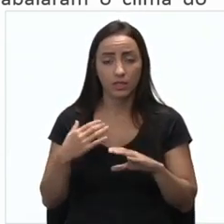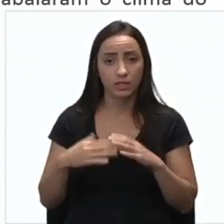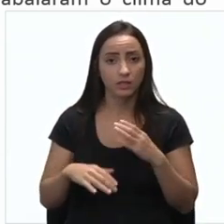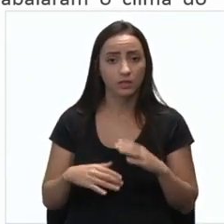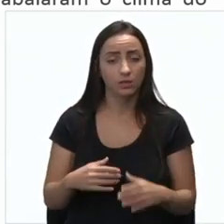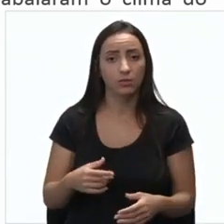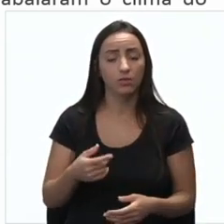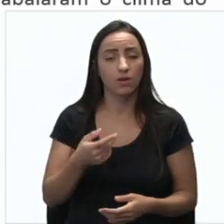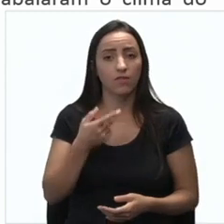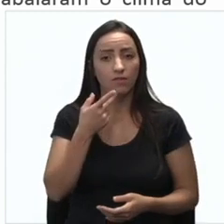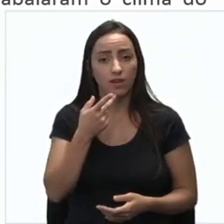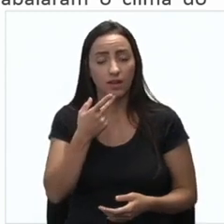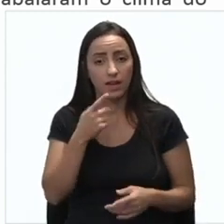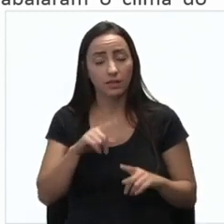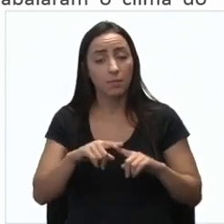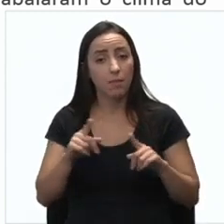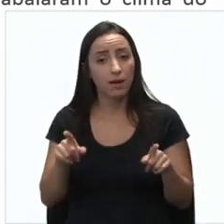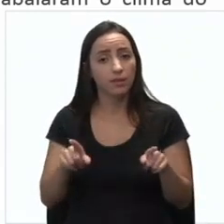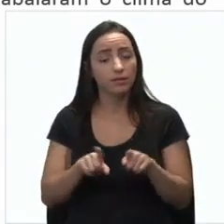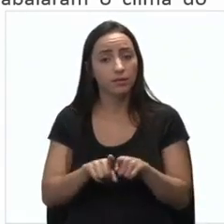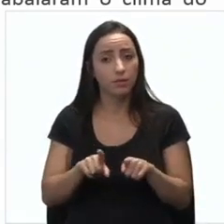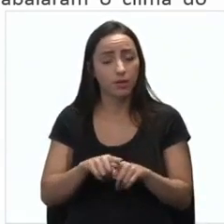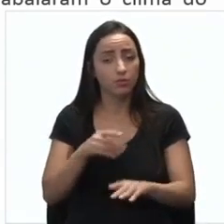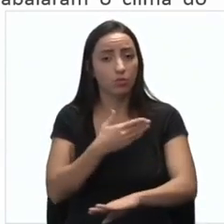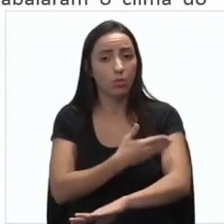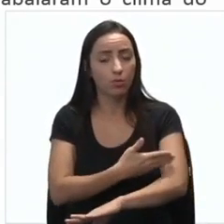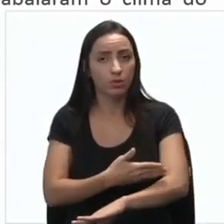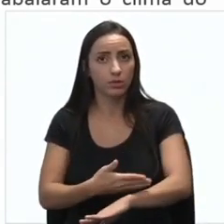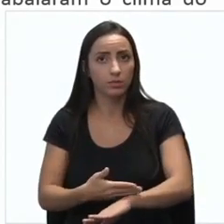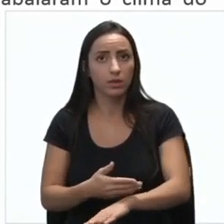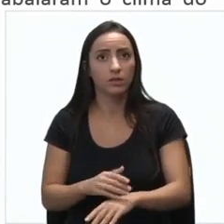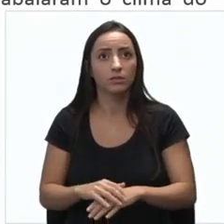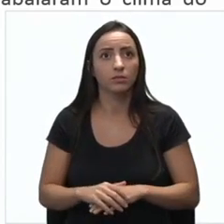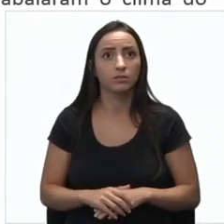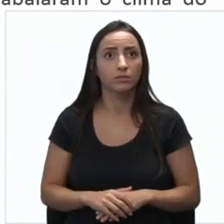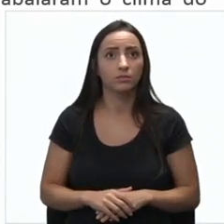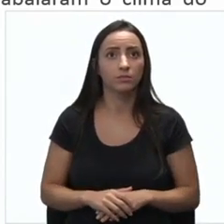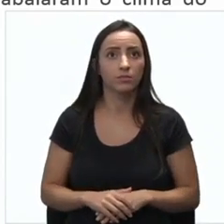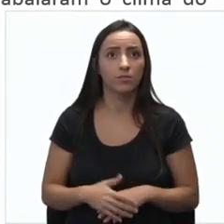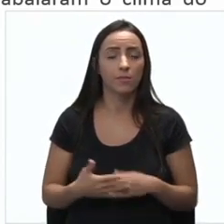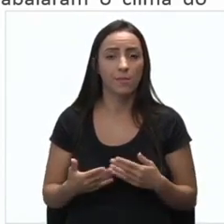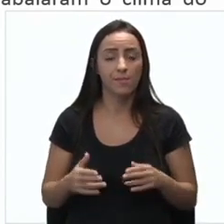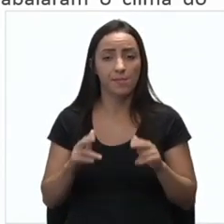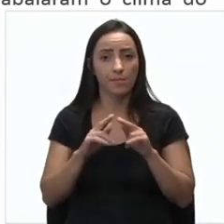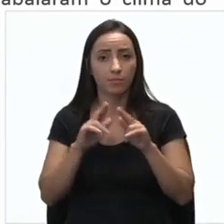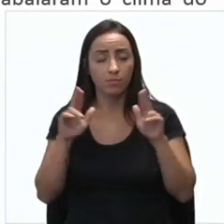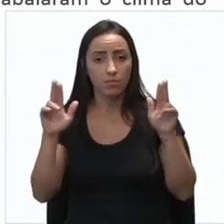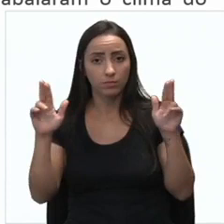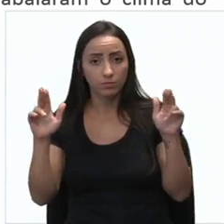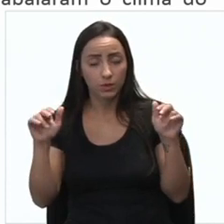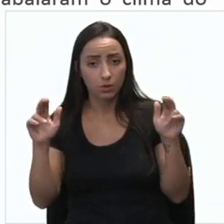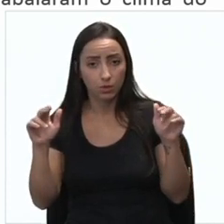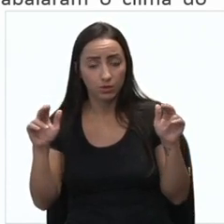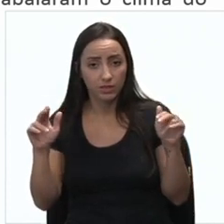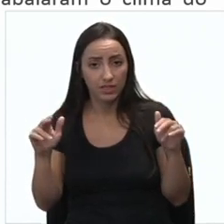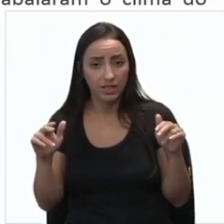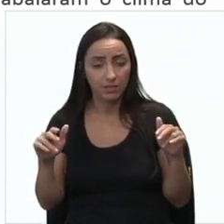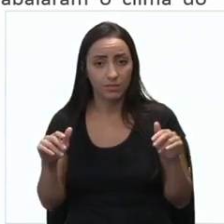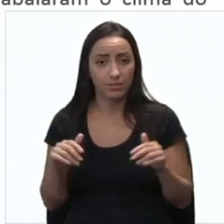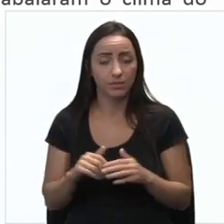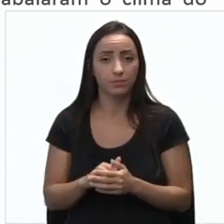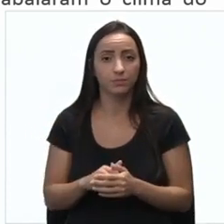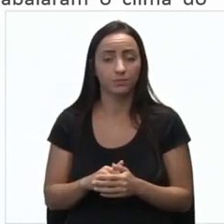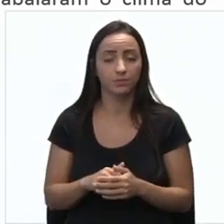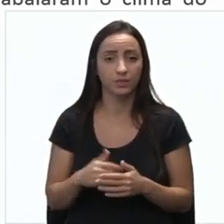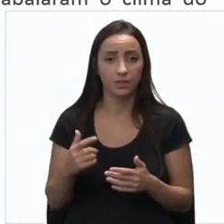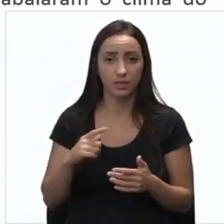mas também não verbal. E como o tema que abala a confiança da equipe não foi tratado abertamente